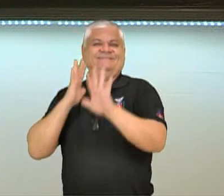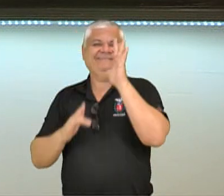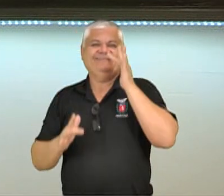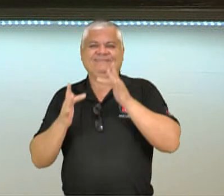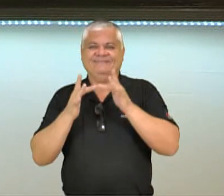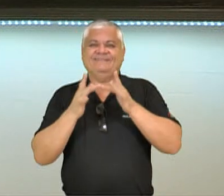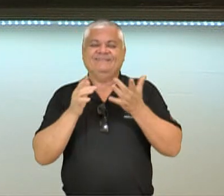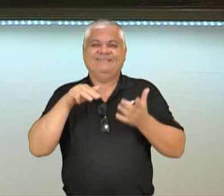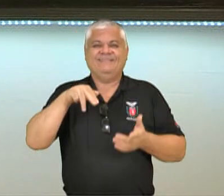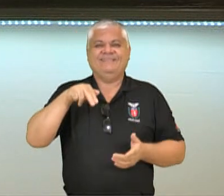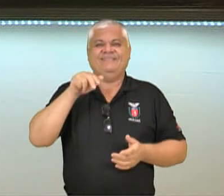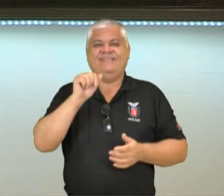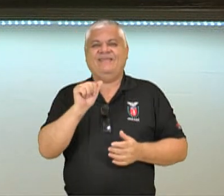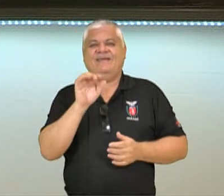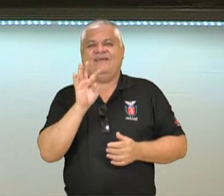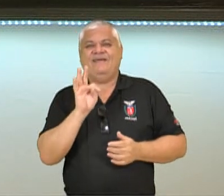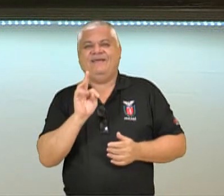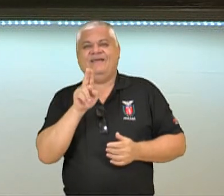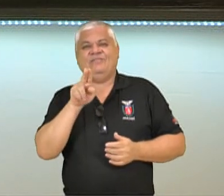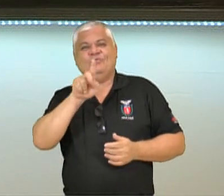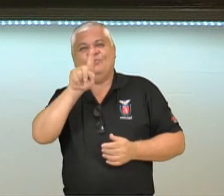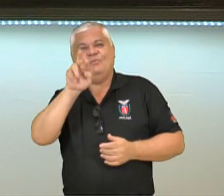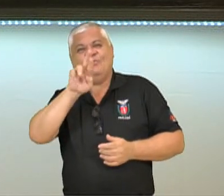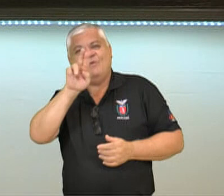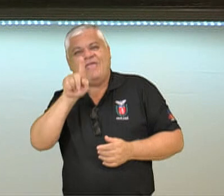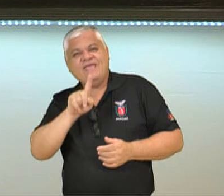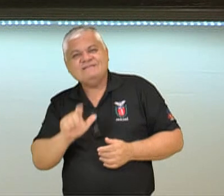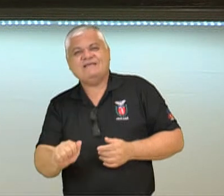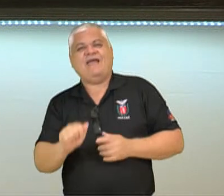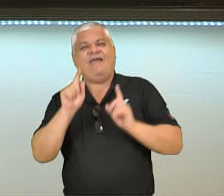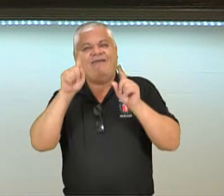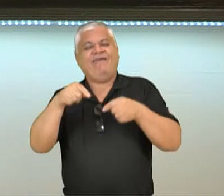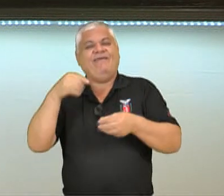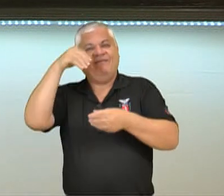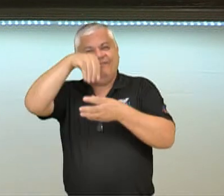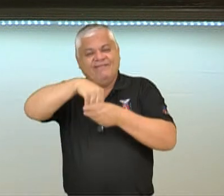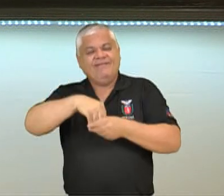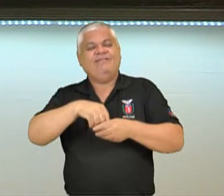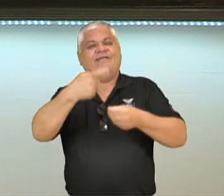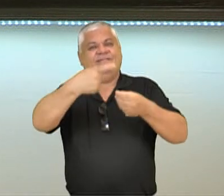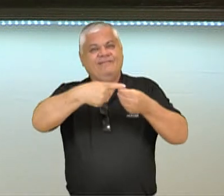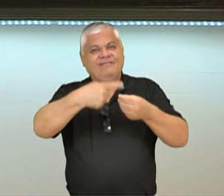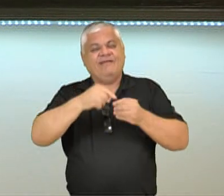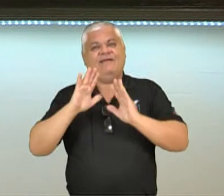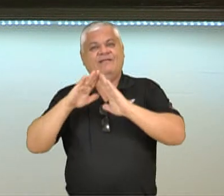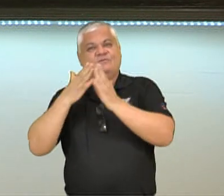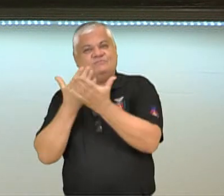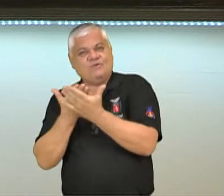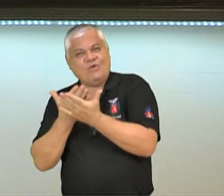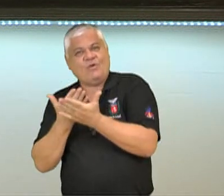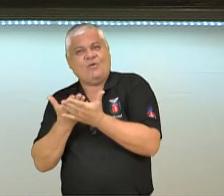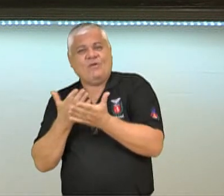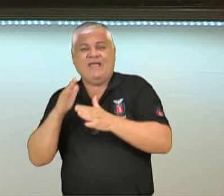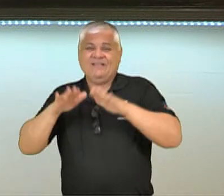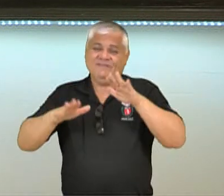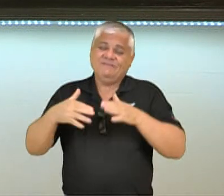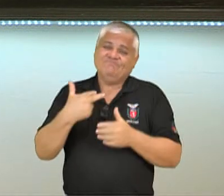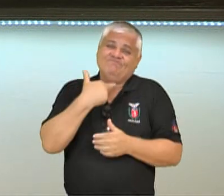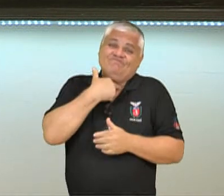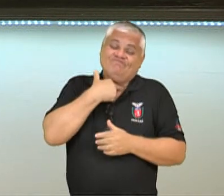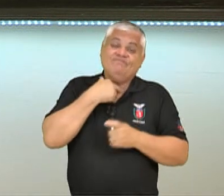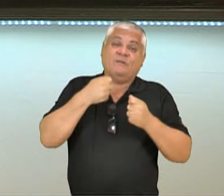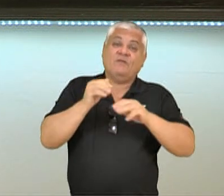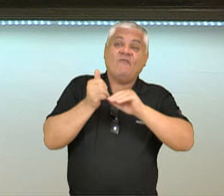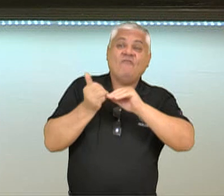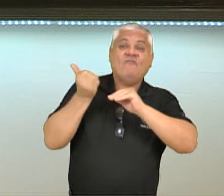nesses locais mais restritos, ou mesmo dentro da cidade, ou aí dentro da sua escola, isso não é possível. Mas a gente